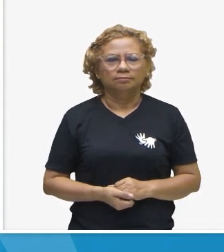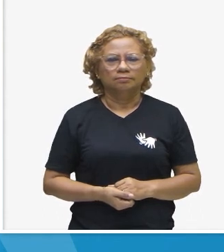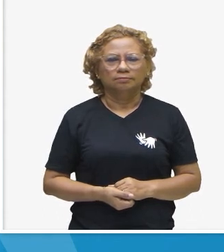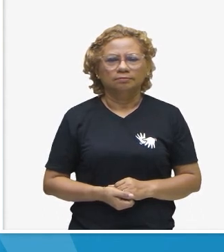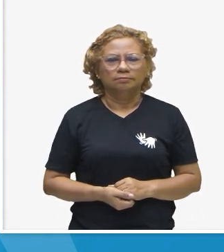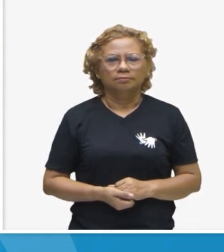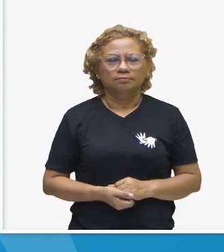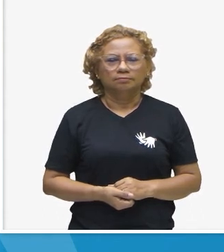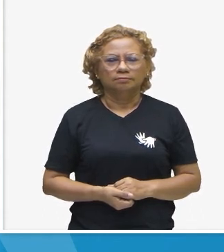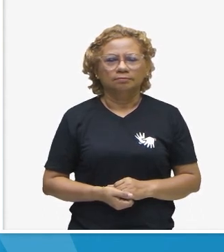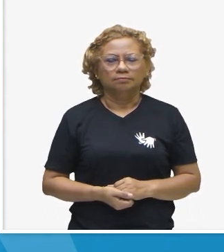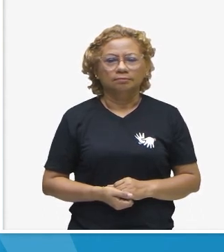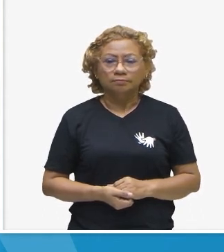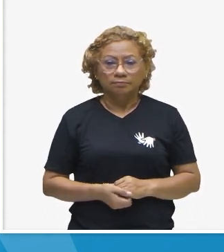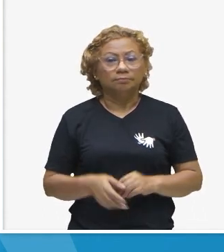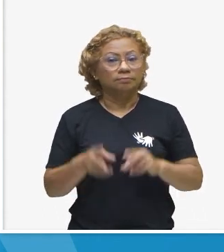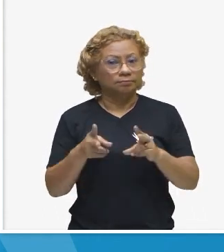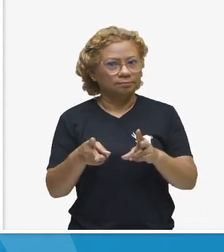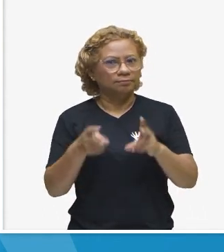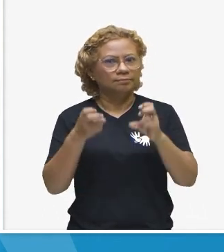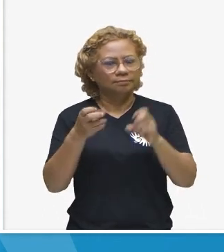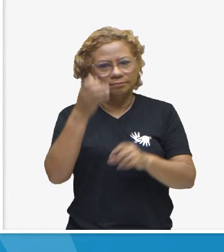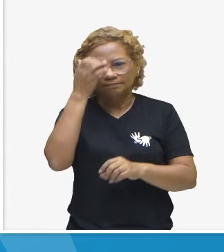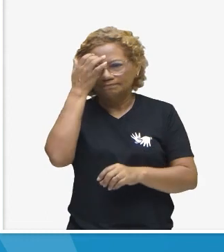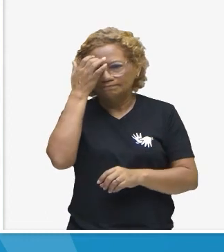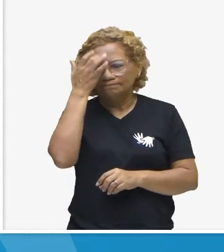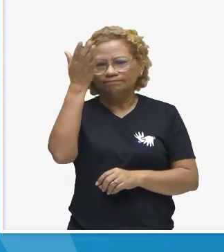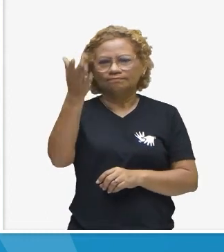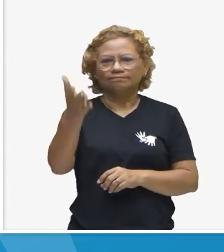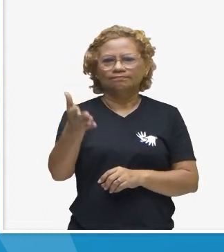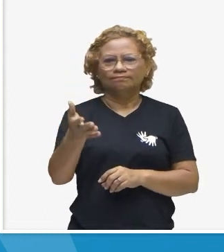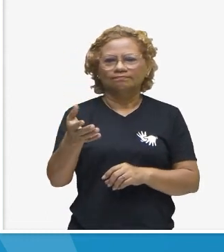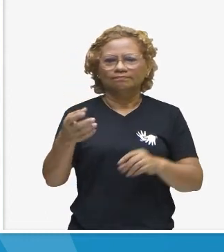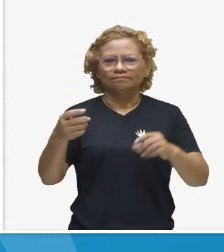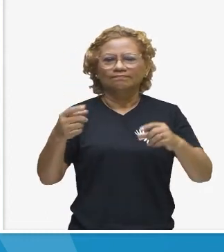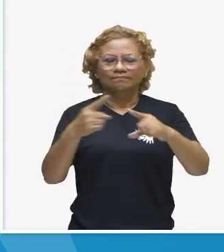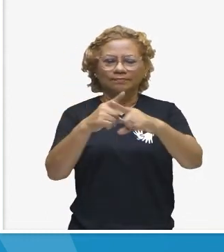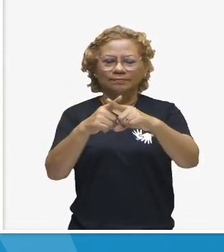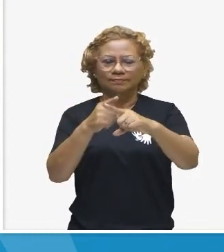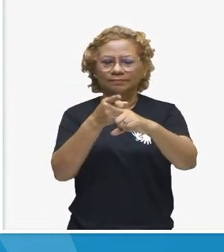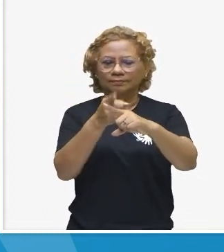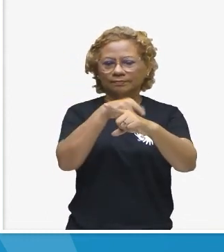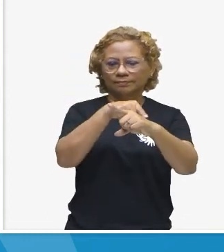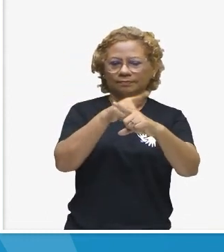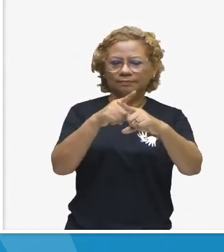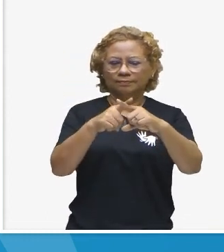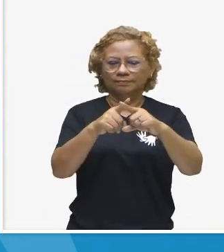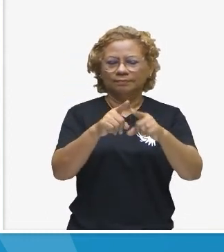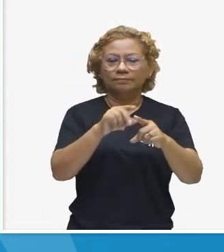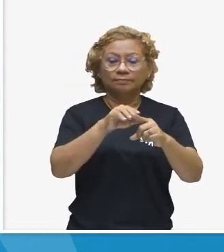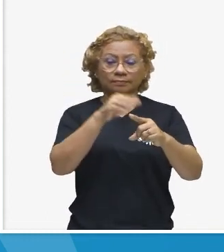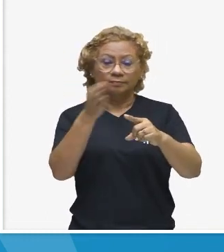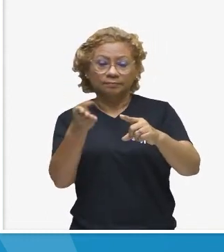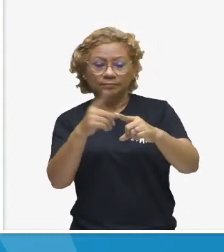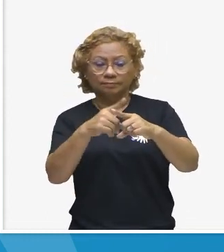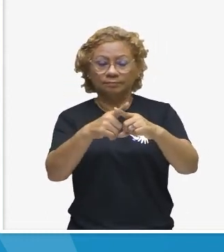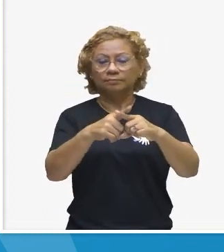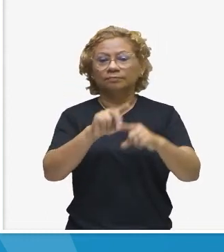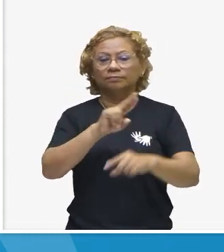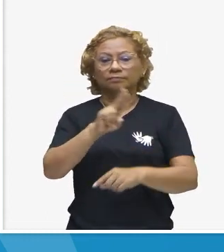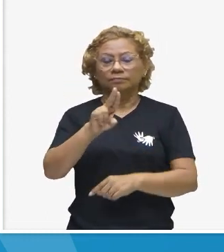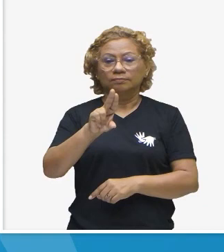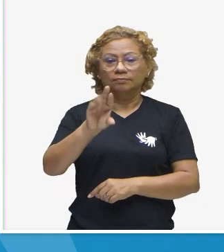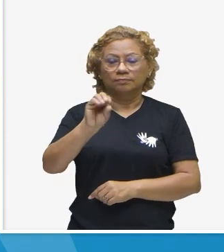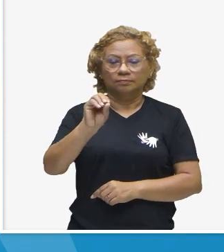Então, vocês estão vendo aí que todo ângulo oposto pelo vértice são ângulos que são congruentes, ou